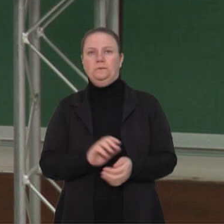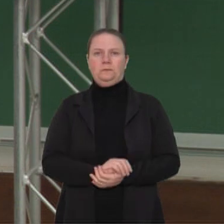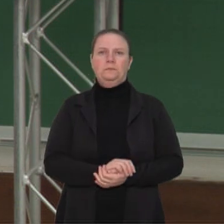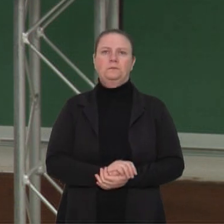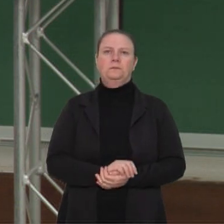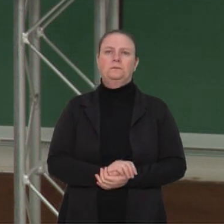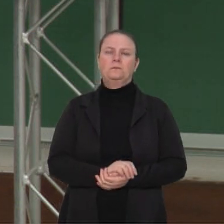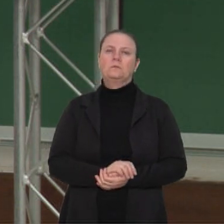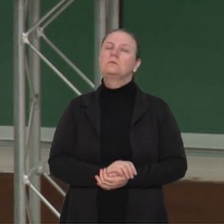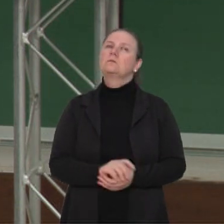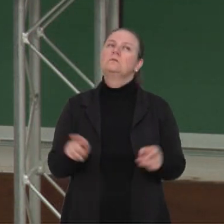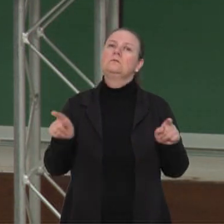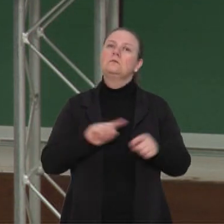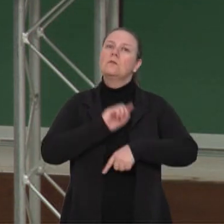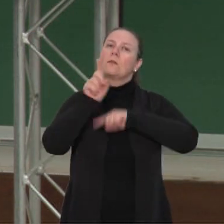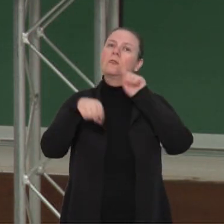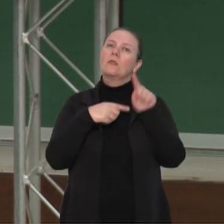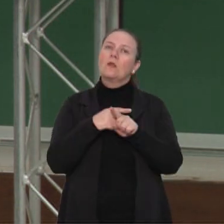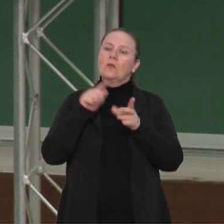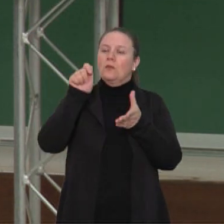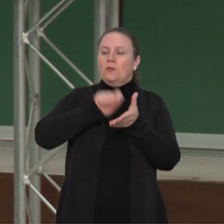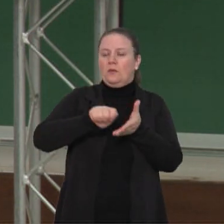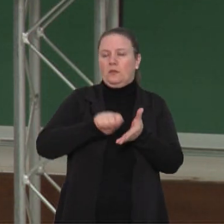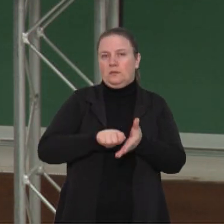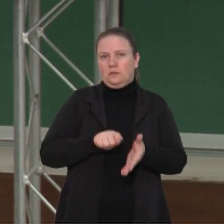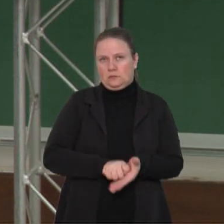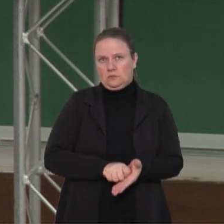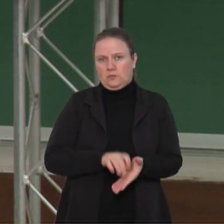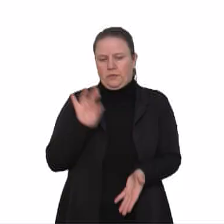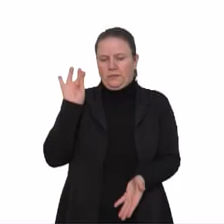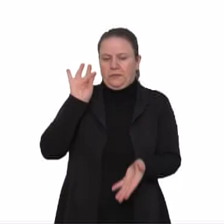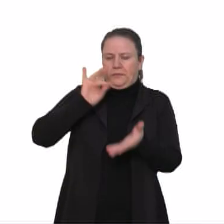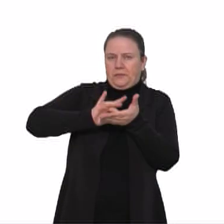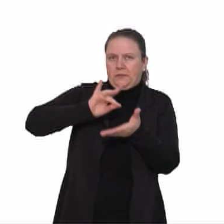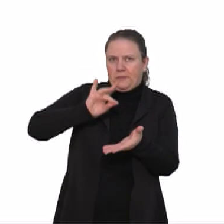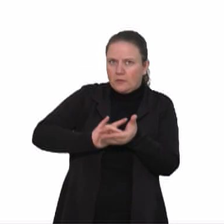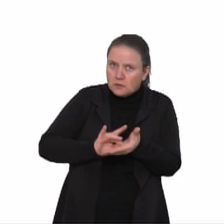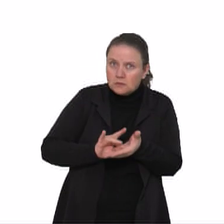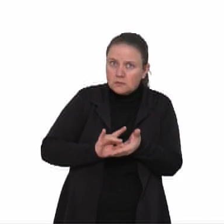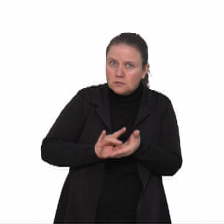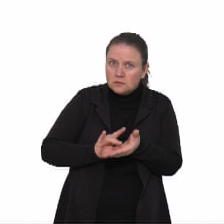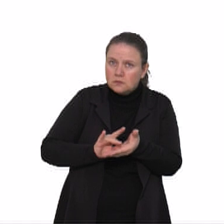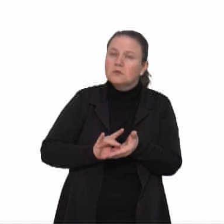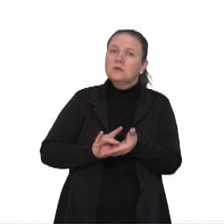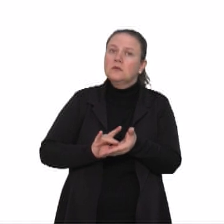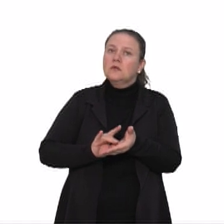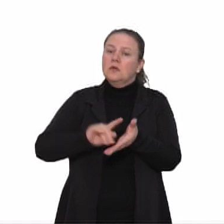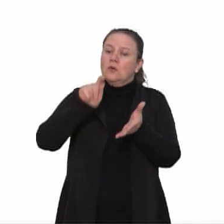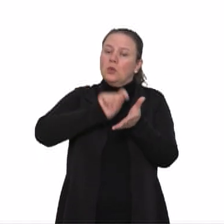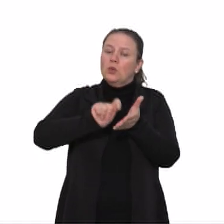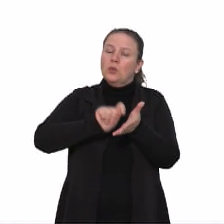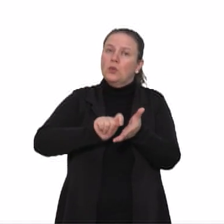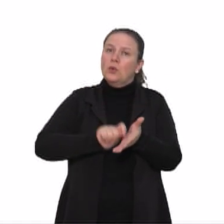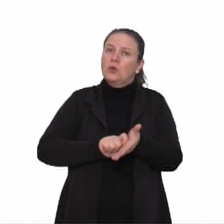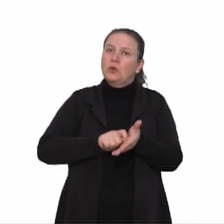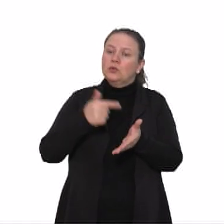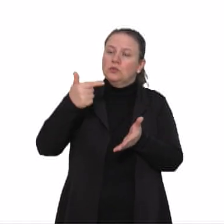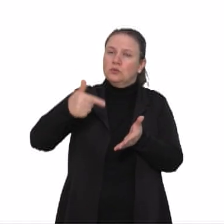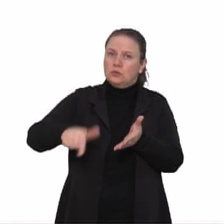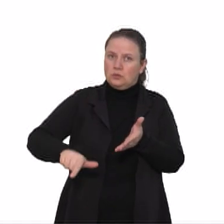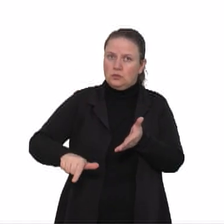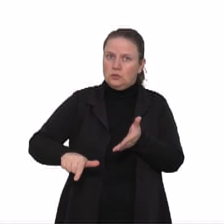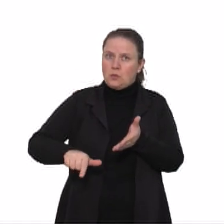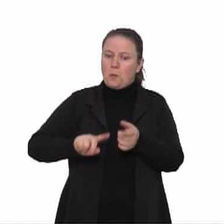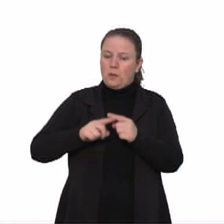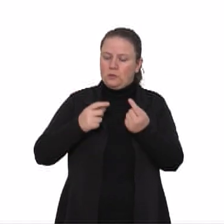aí, depois disso, você vai escrever a versão definitiva, de fato, passar a limpo, mas passar a limpo com